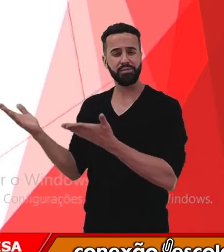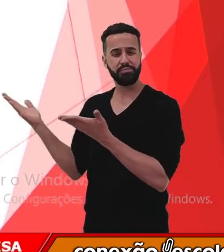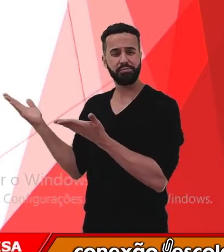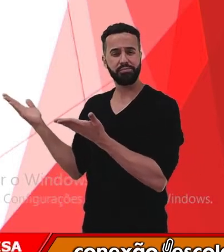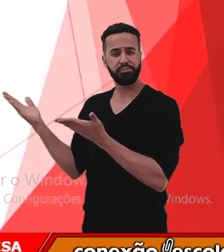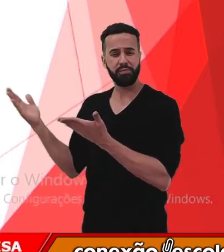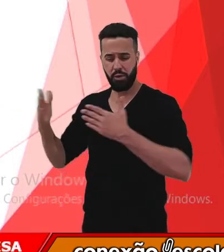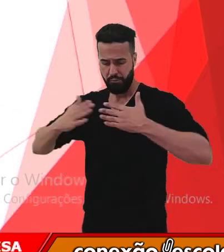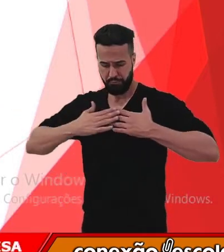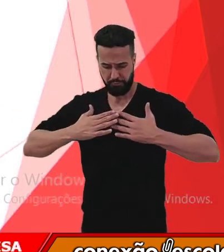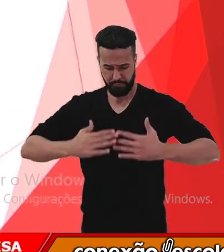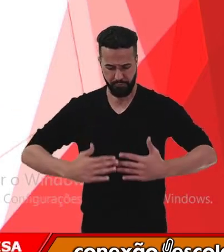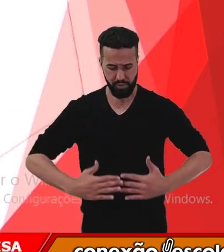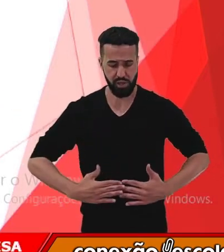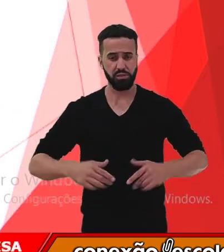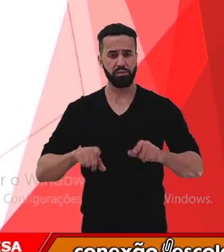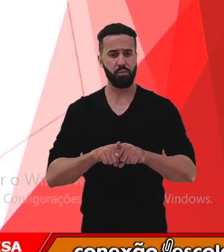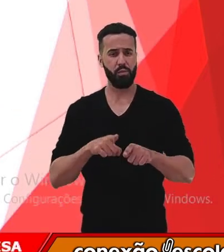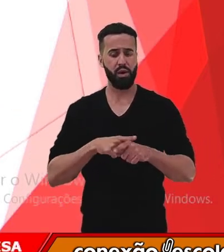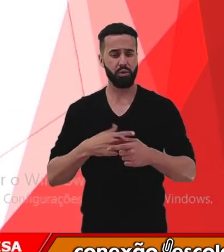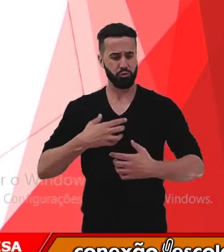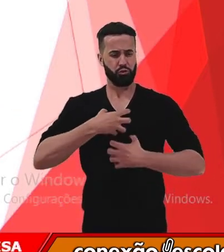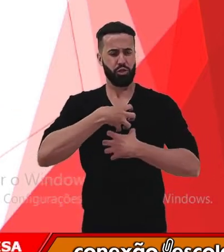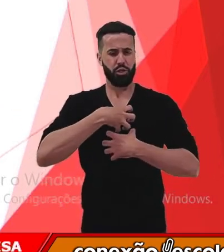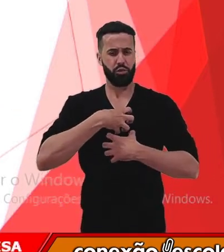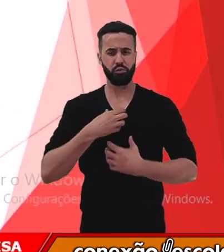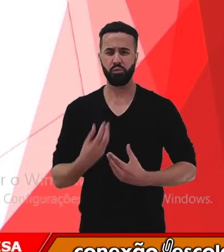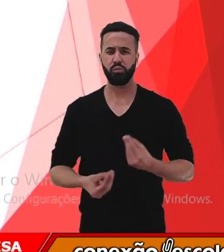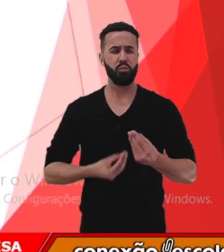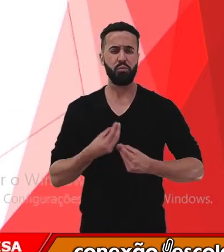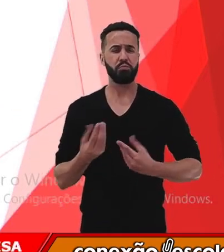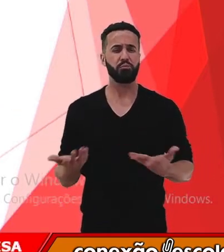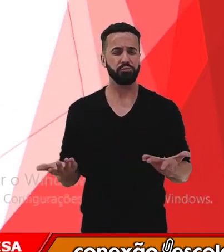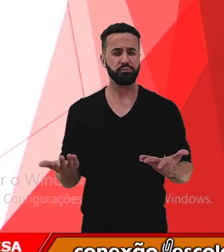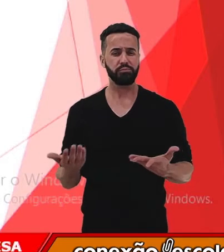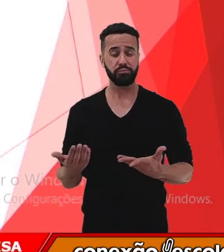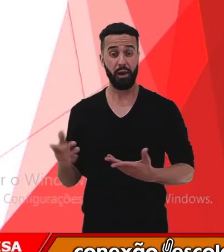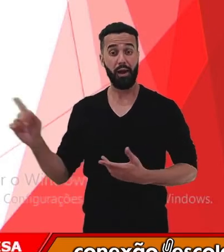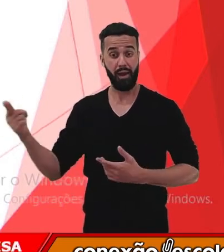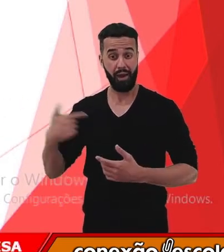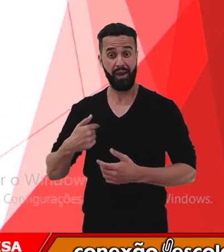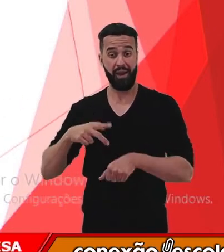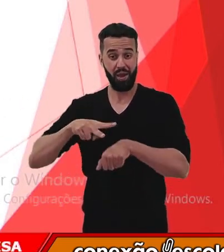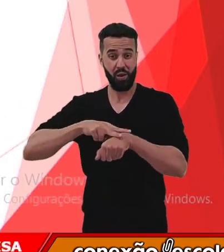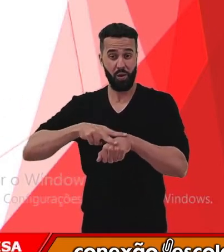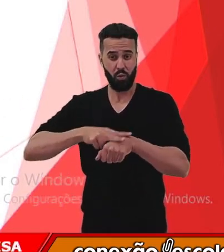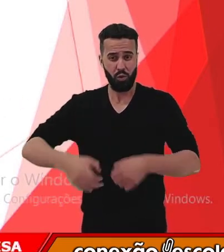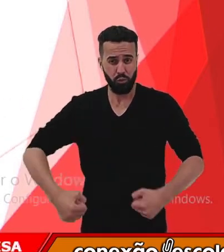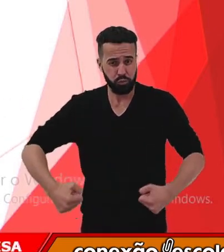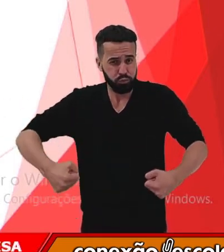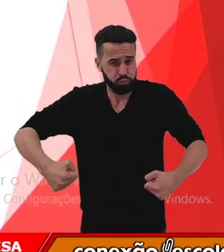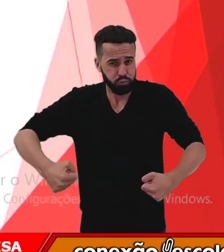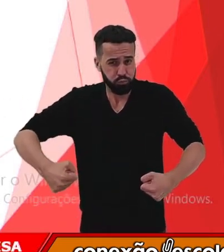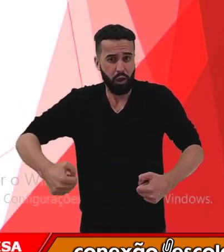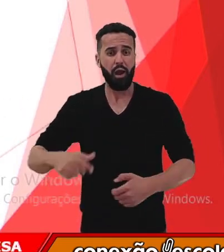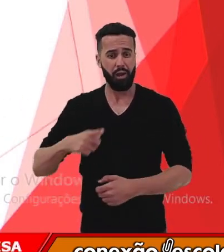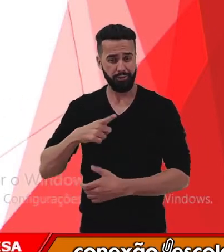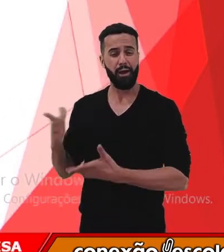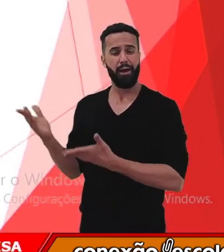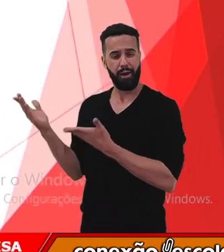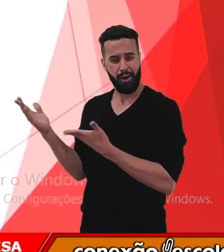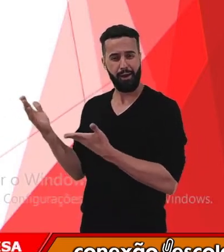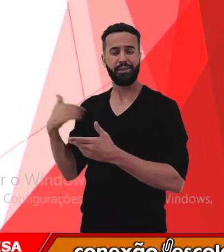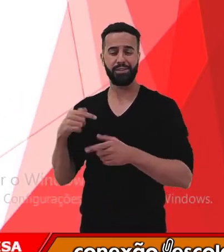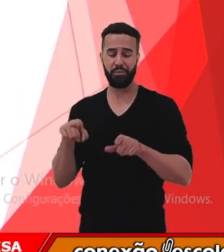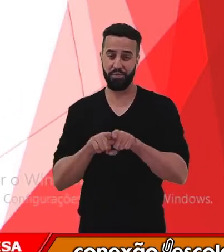características físicas dele, as características emocionais, né? É o Hulk. E, claro, você, como qualquer outro